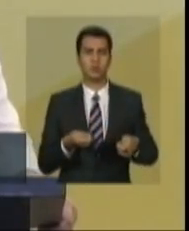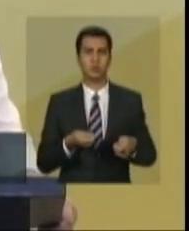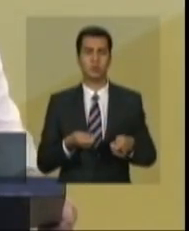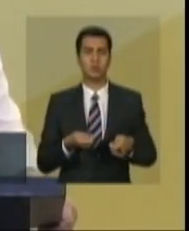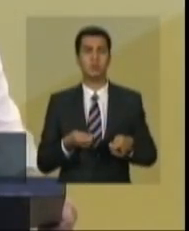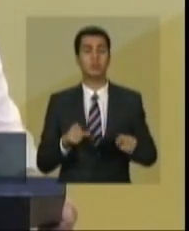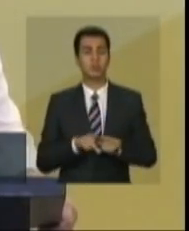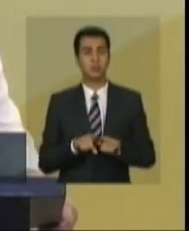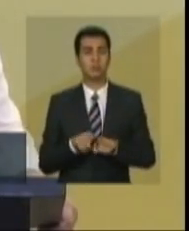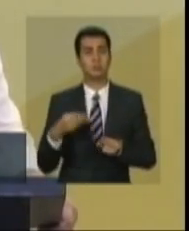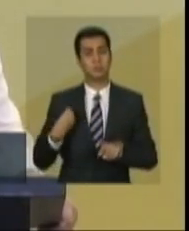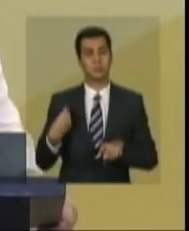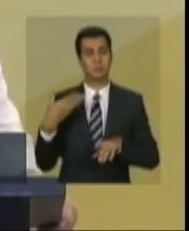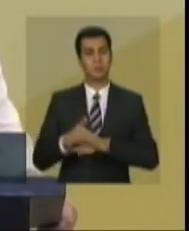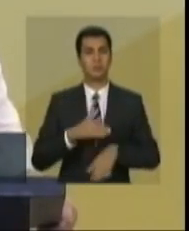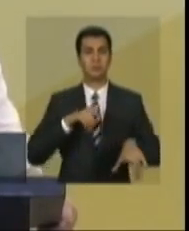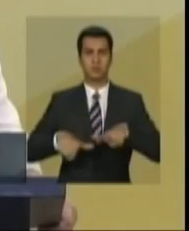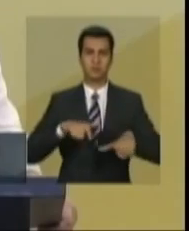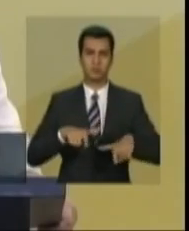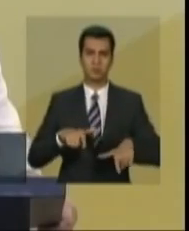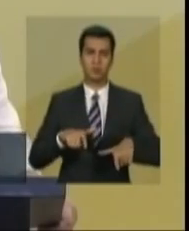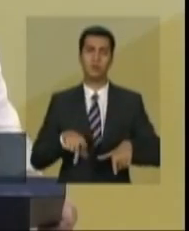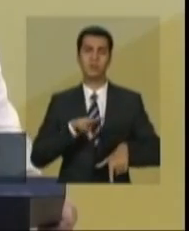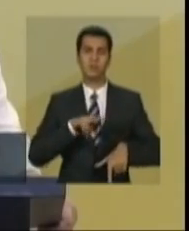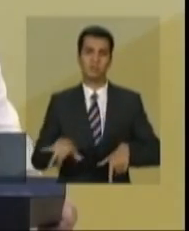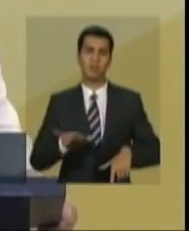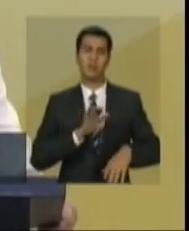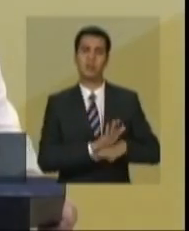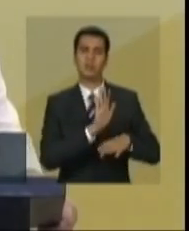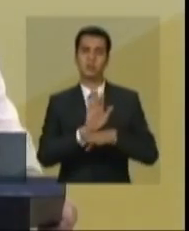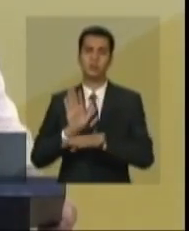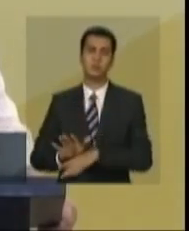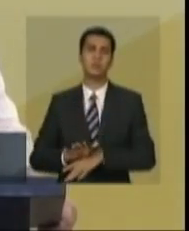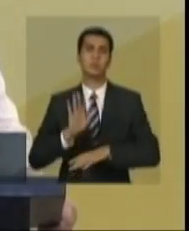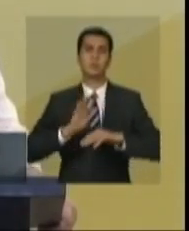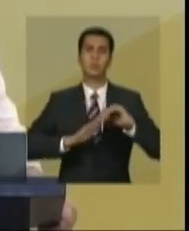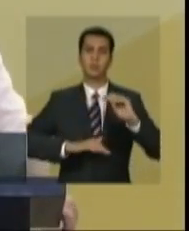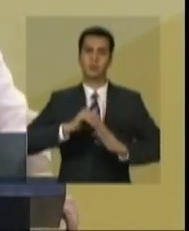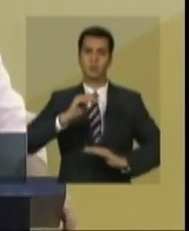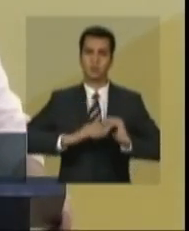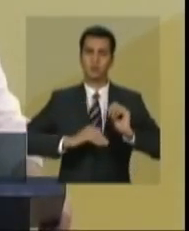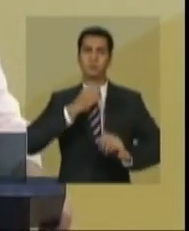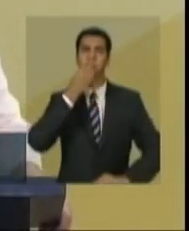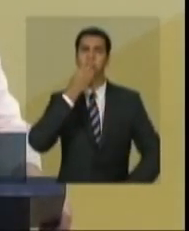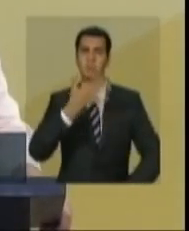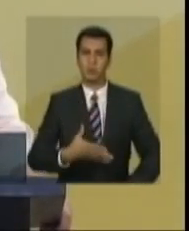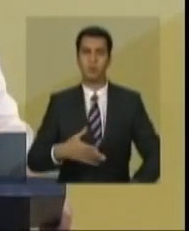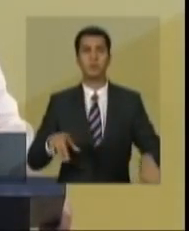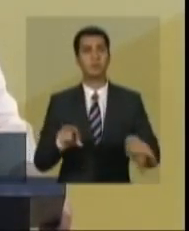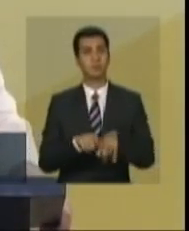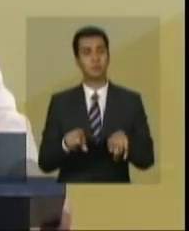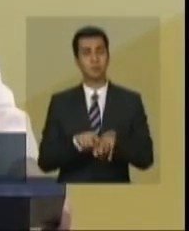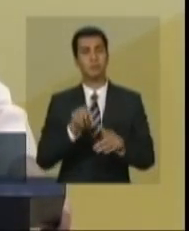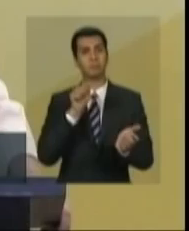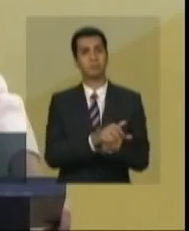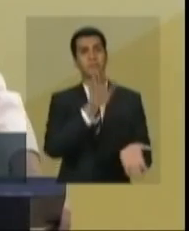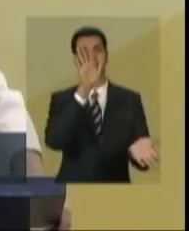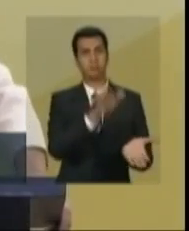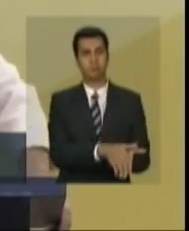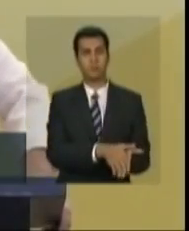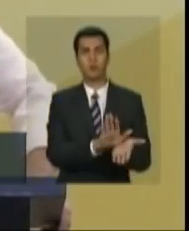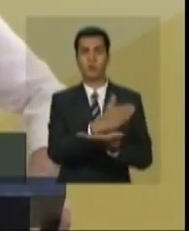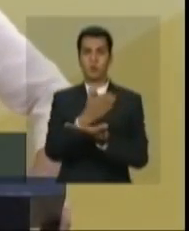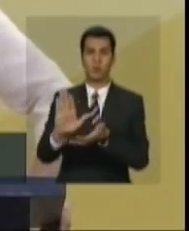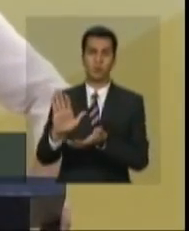trabalho, premiando e incentivando os bons profissionais e punindo com rigor os maus. Vamos